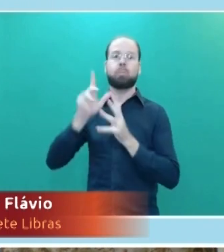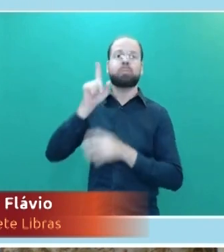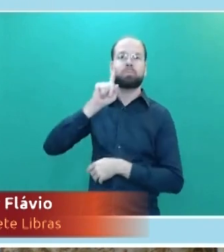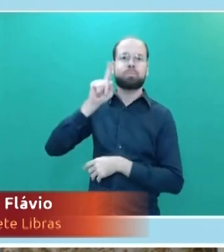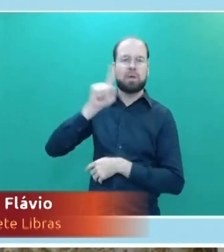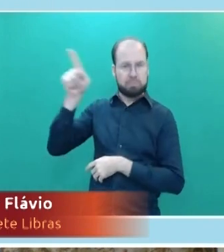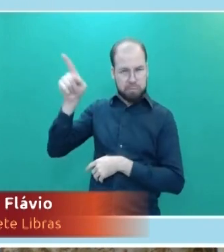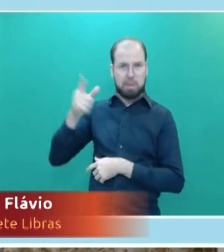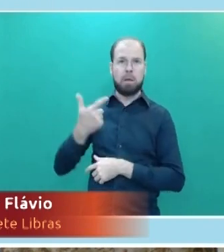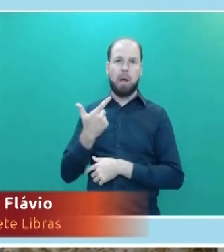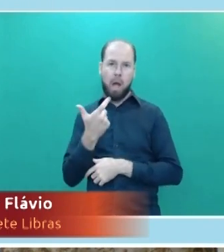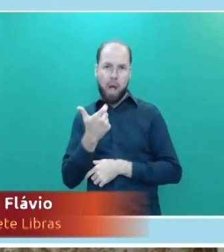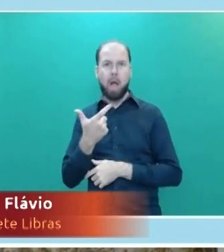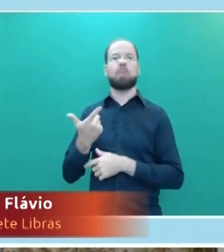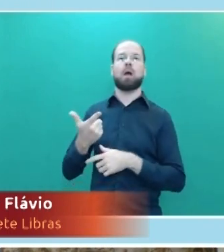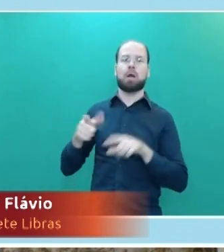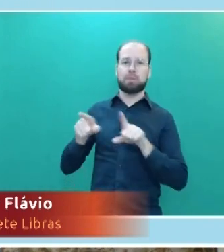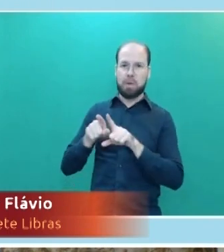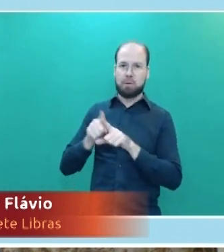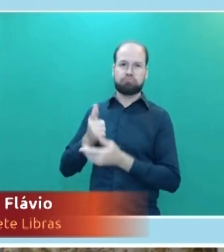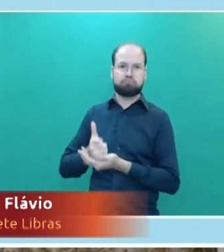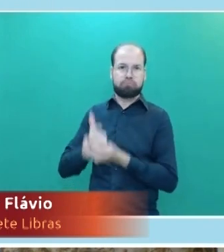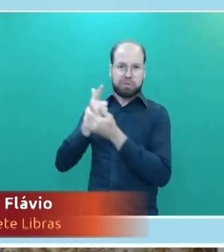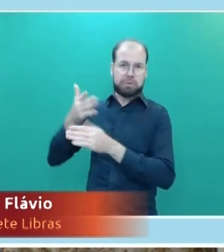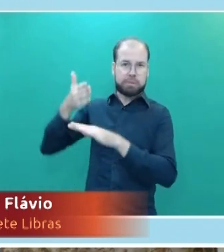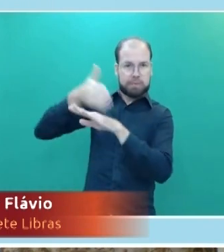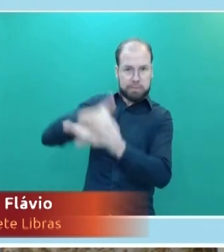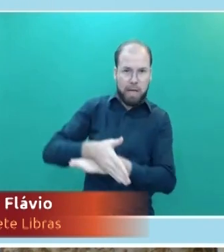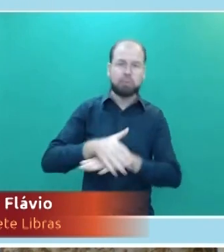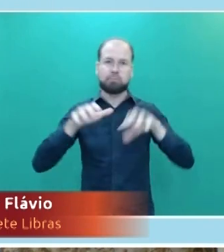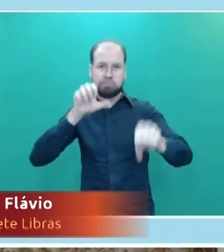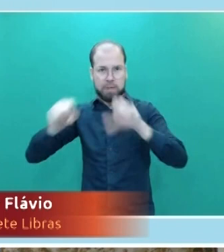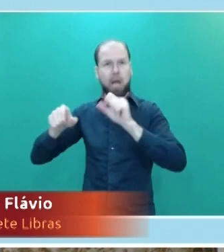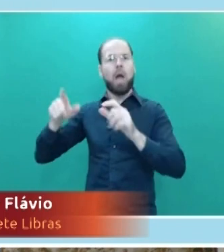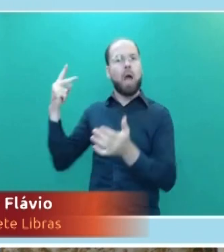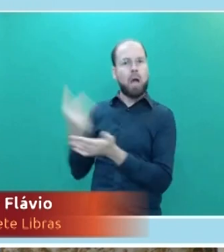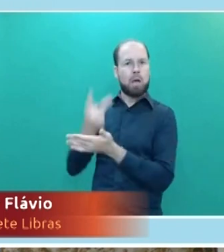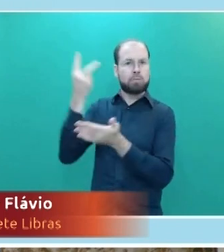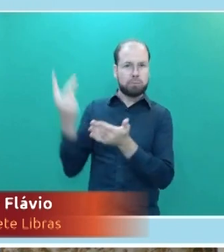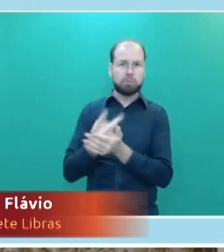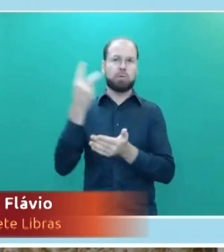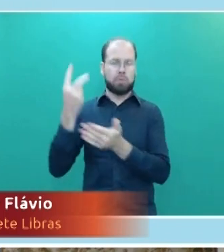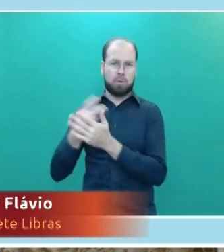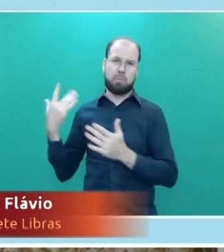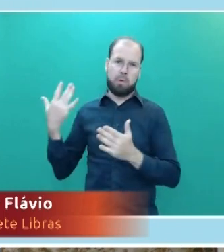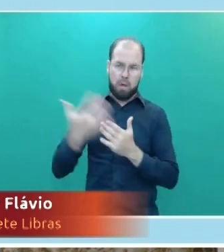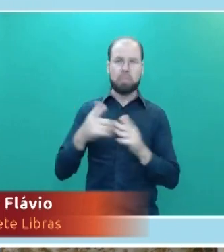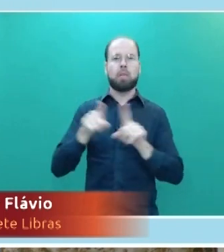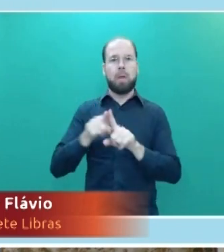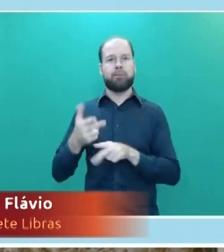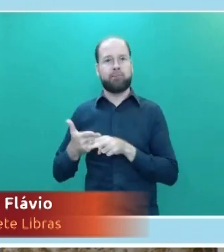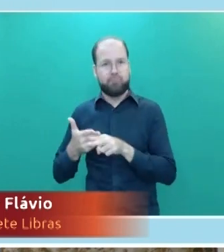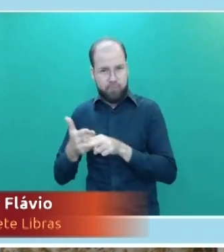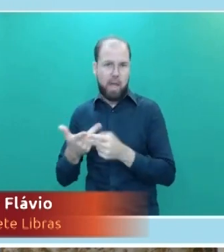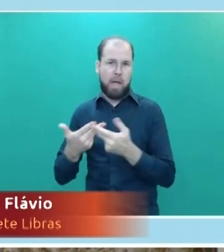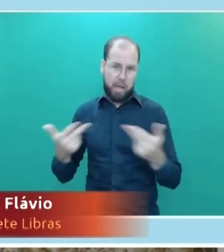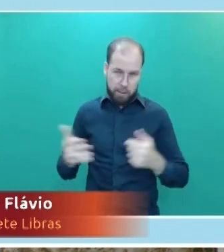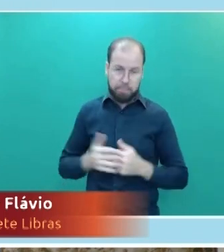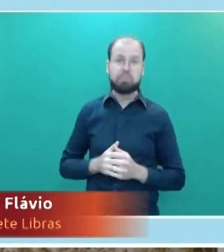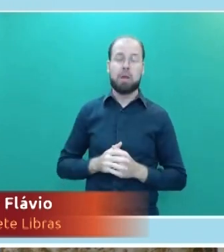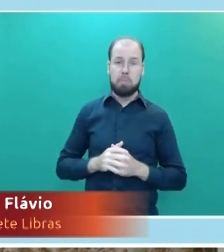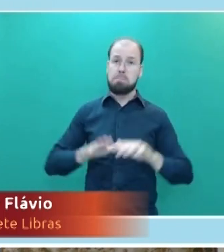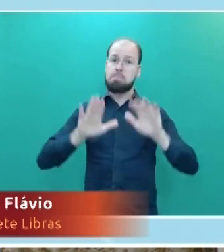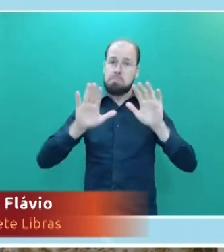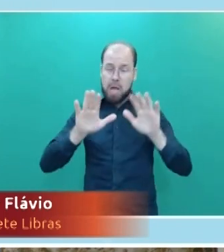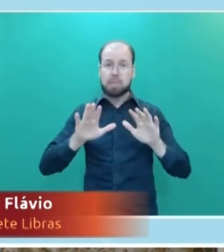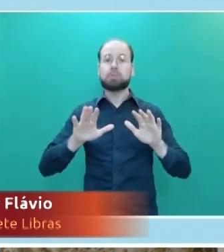arma de fogo, com arma branca dentro de escolas, né? Dá para a gente tentar buscar as raízes desse problema, porque é que nesse momento, entre